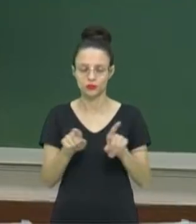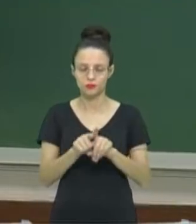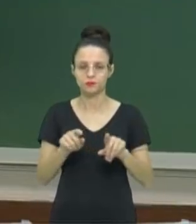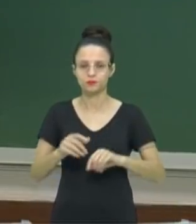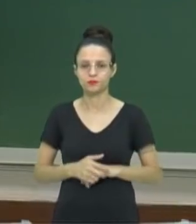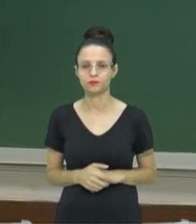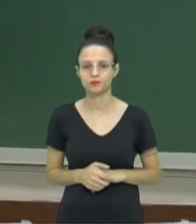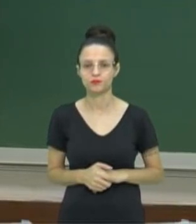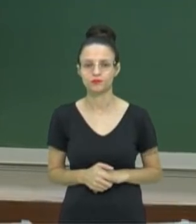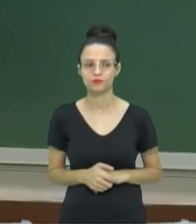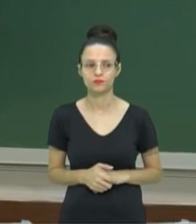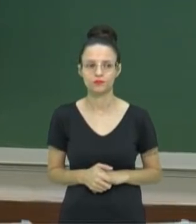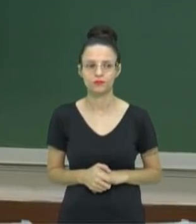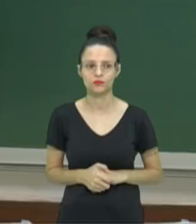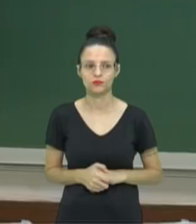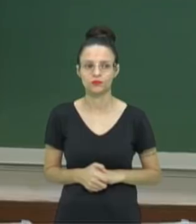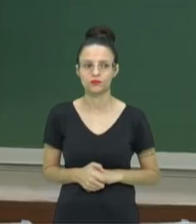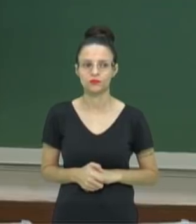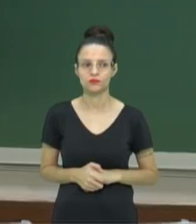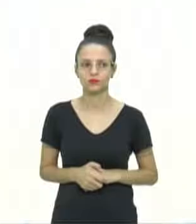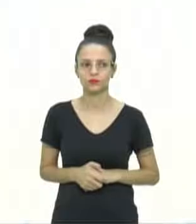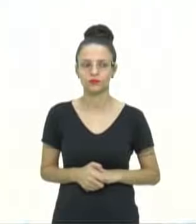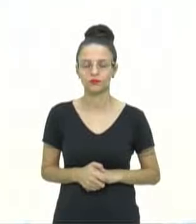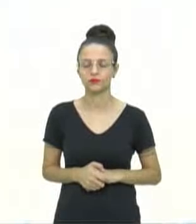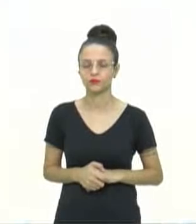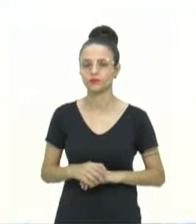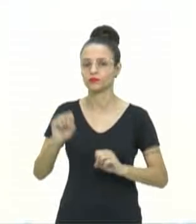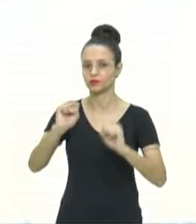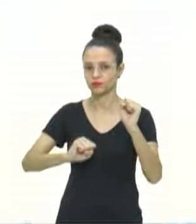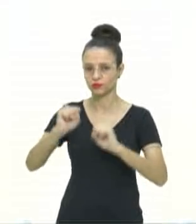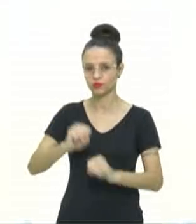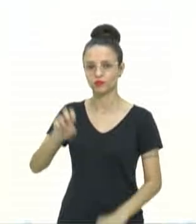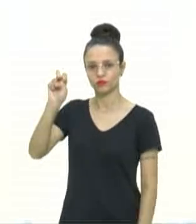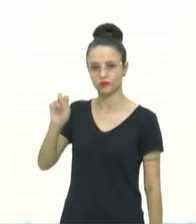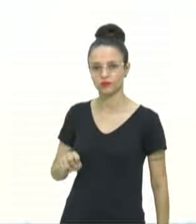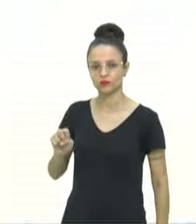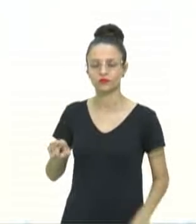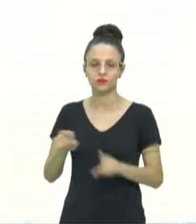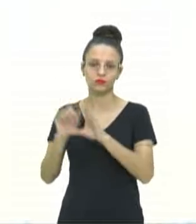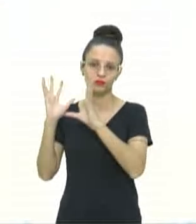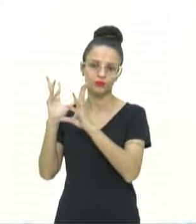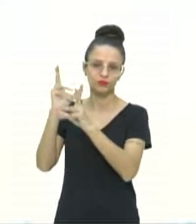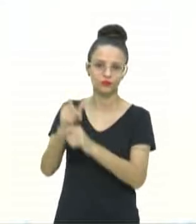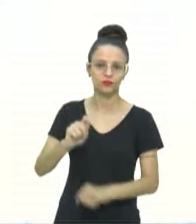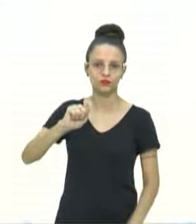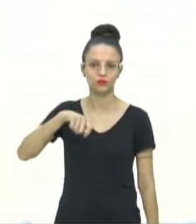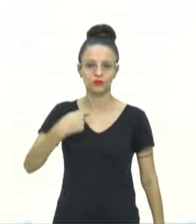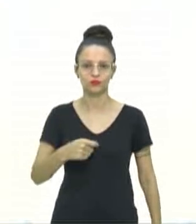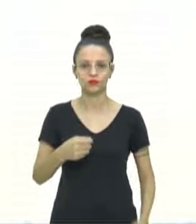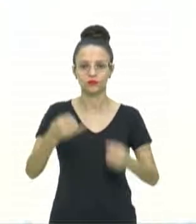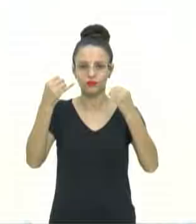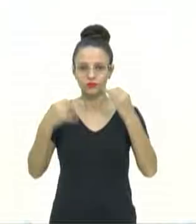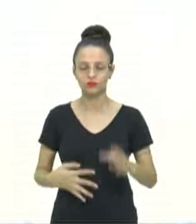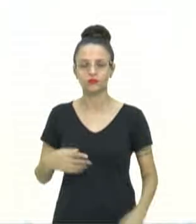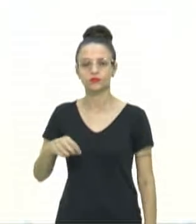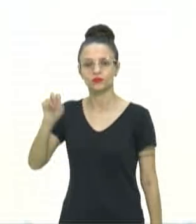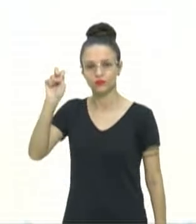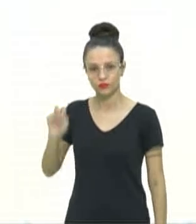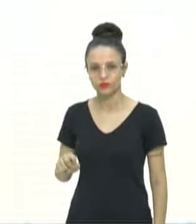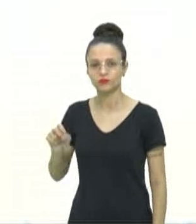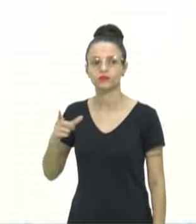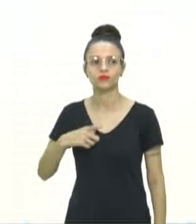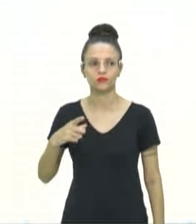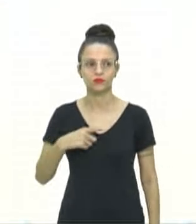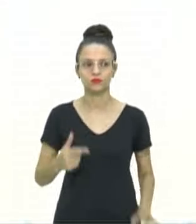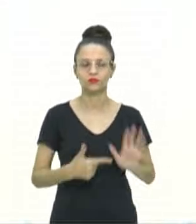também, tá? A indústria na região sul, então recapitulando o que nós falamos,